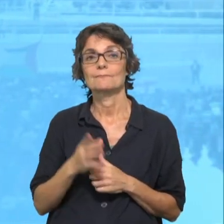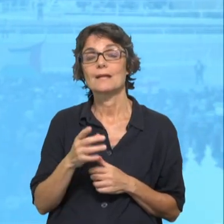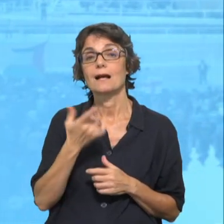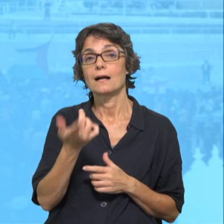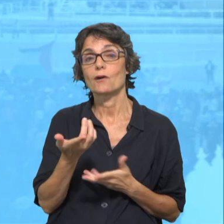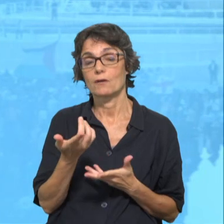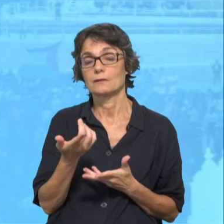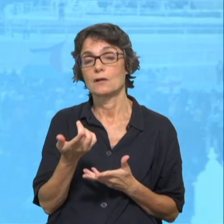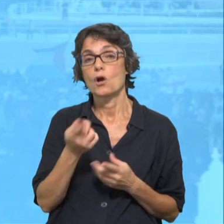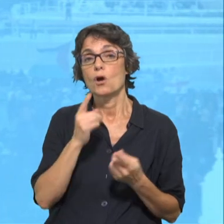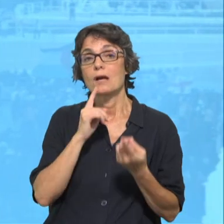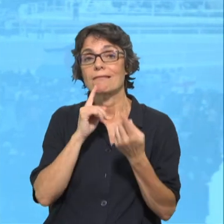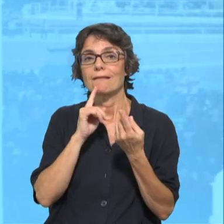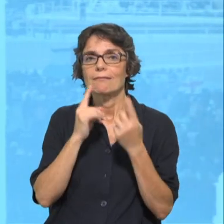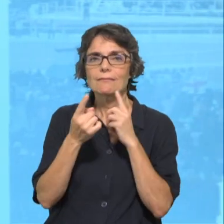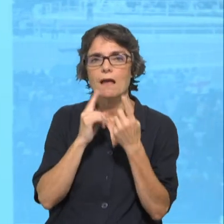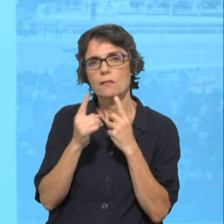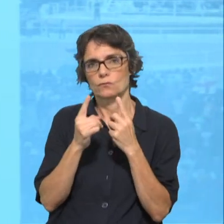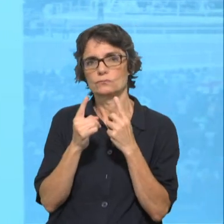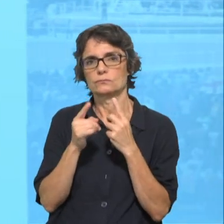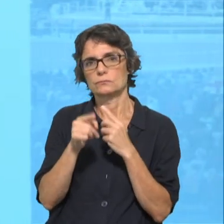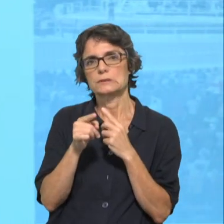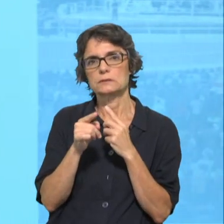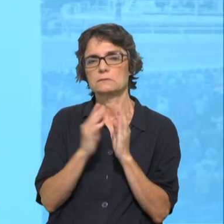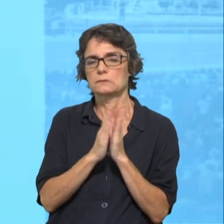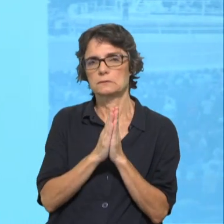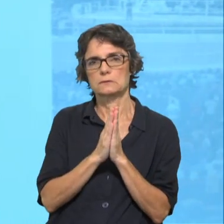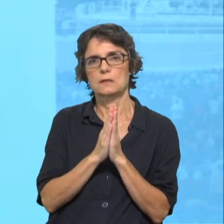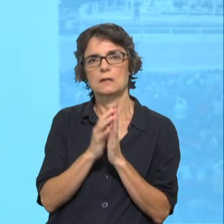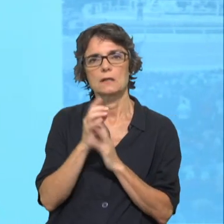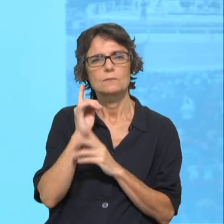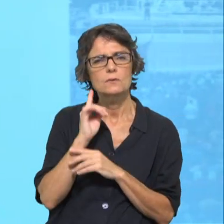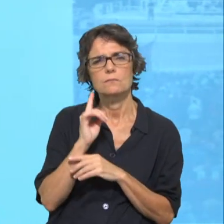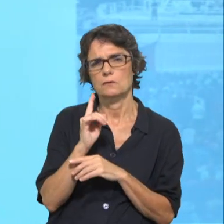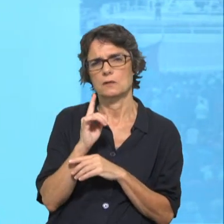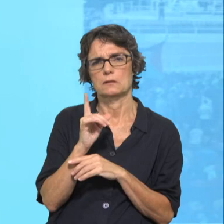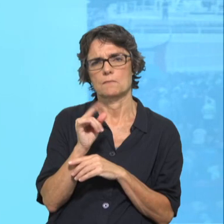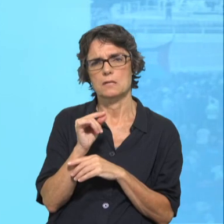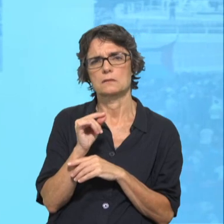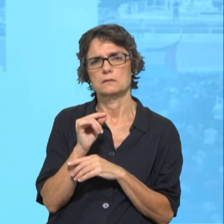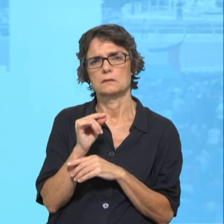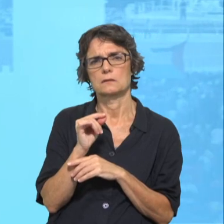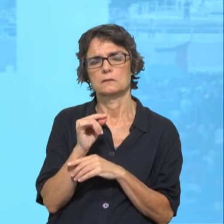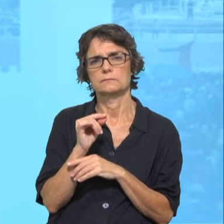diálogo ecuménico, por exemplo, parece-me muitíssimo importante, porque,